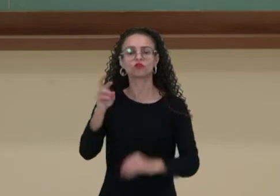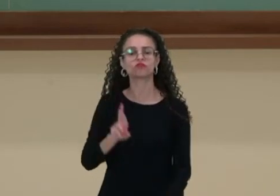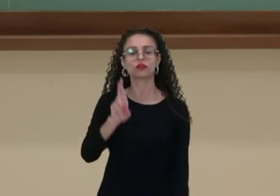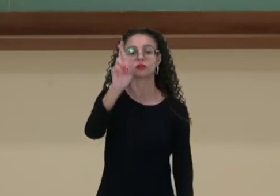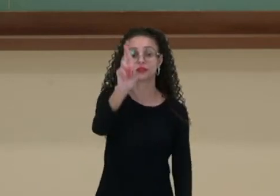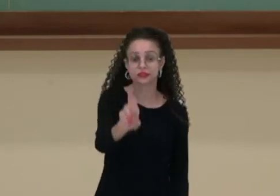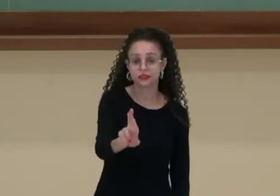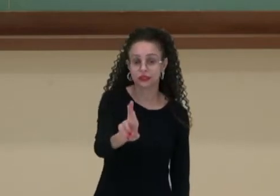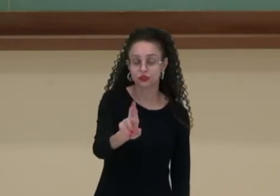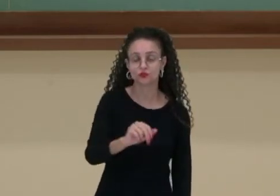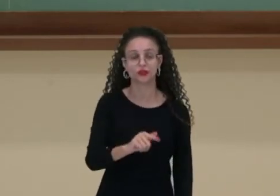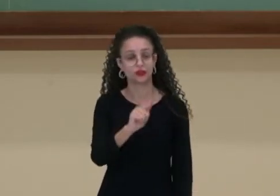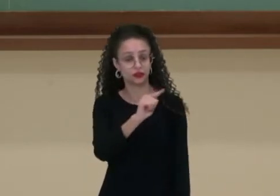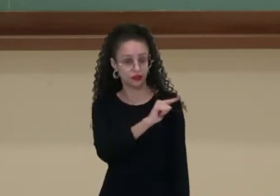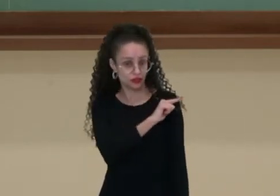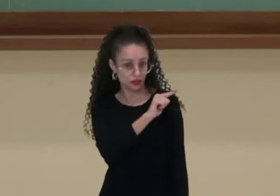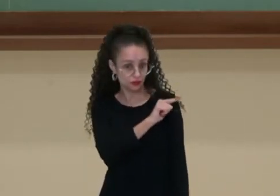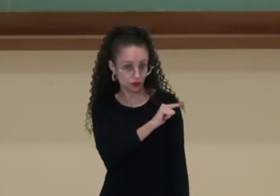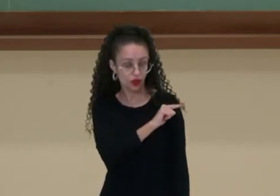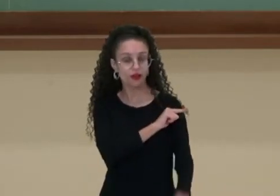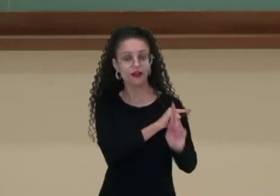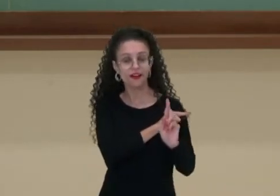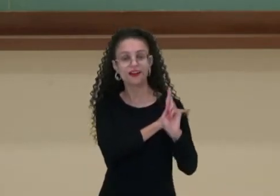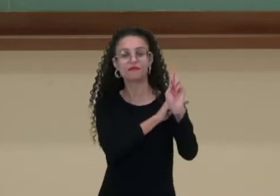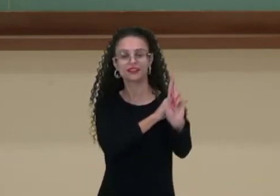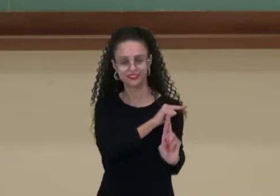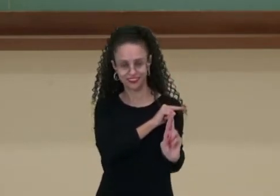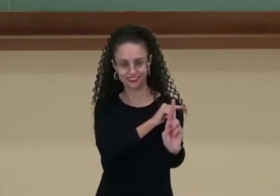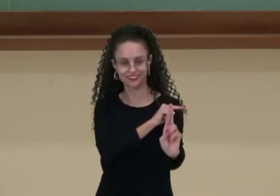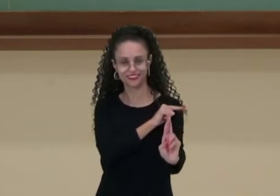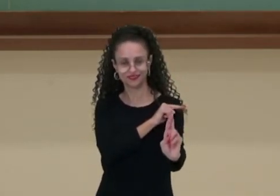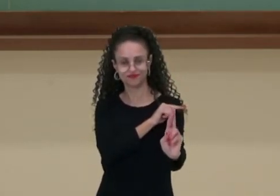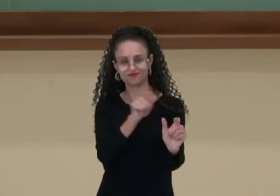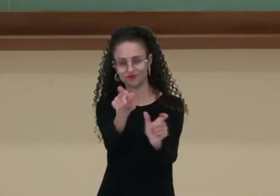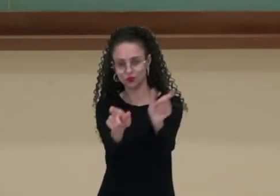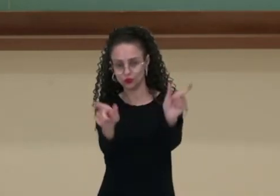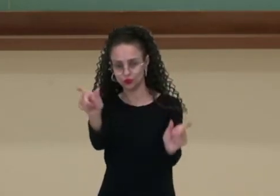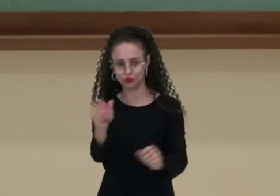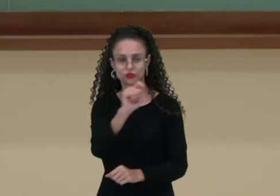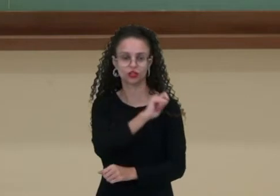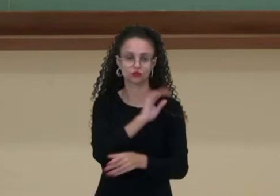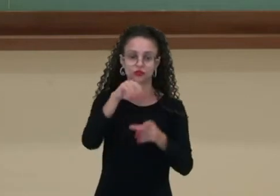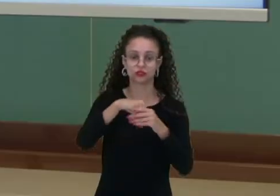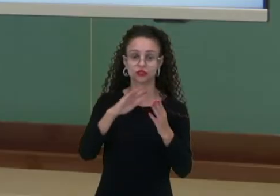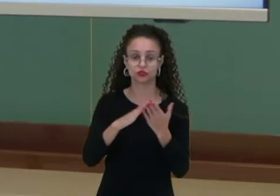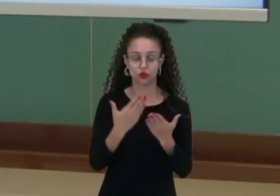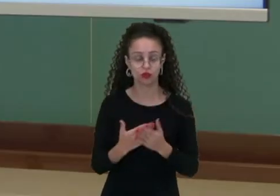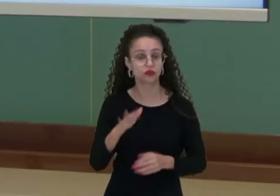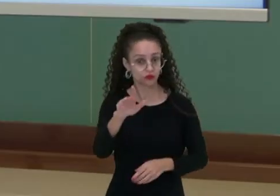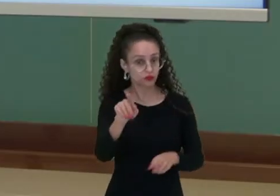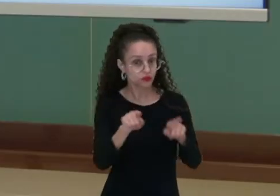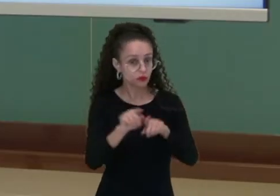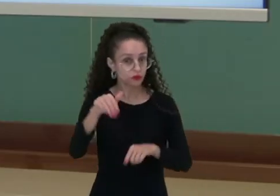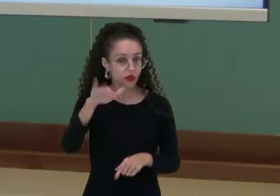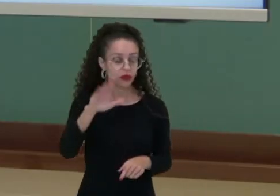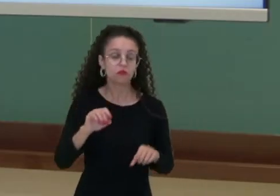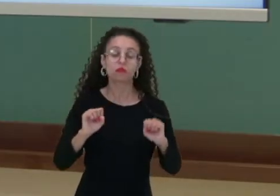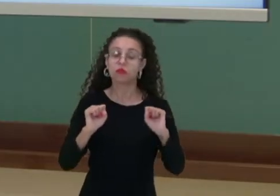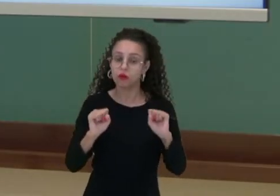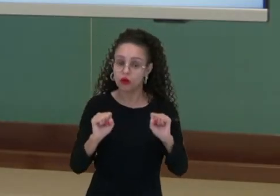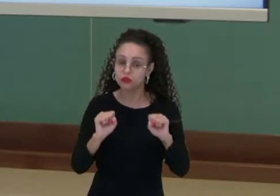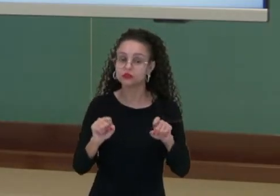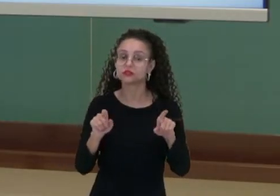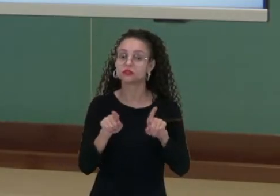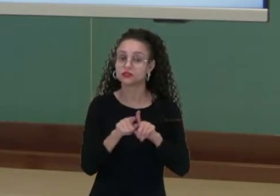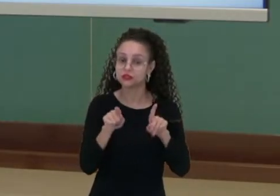representados. O Grêmio Estudantil representa os alunos no colégio. E ele vai além. Ele pode, inclusive,